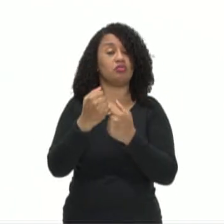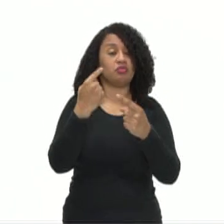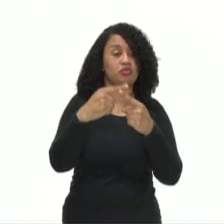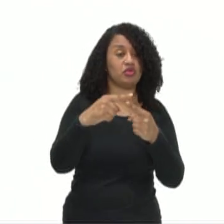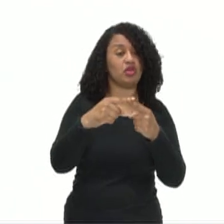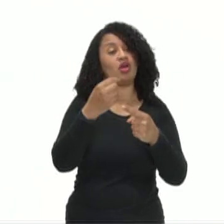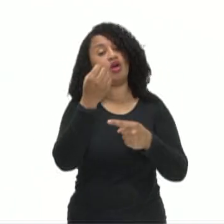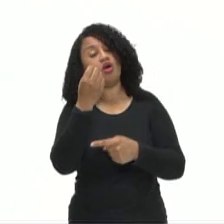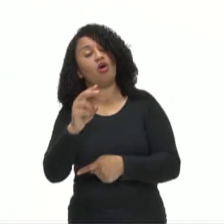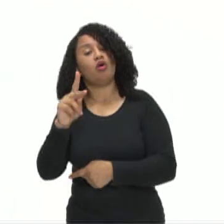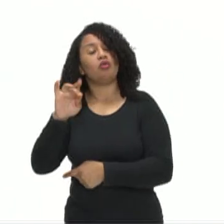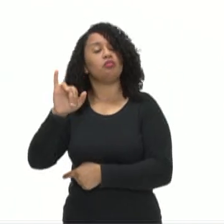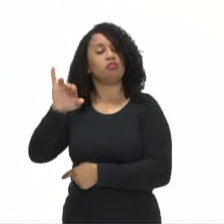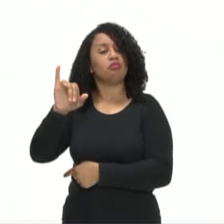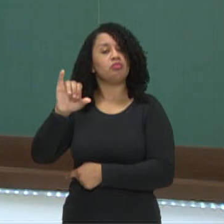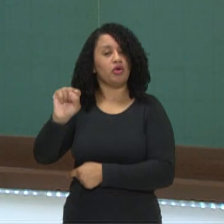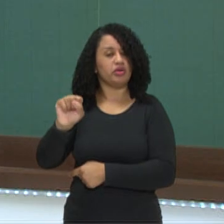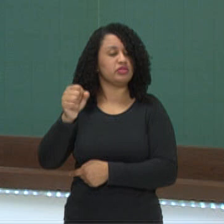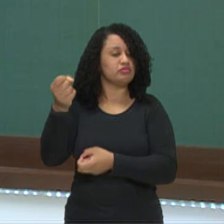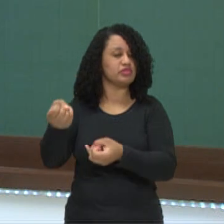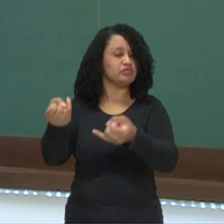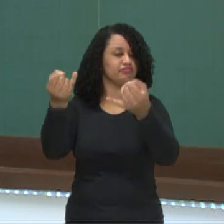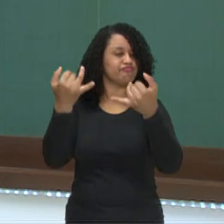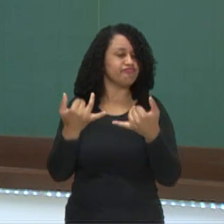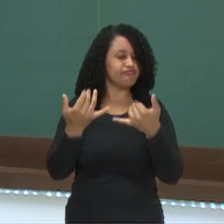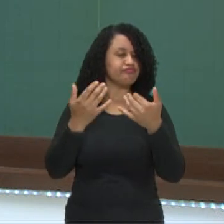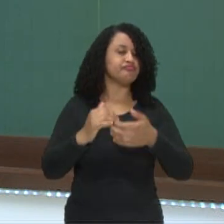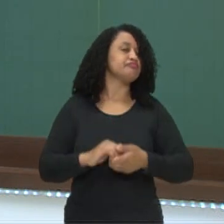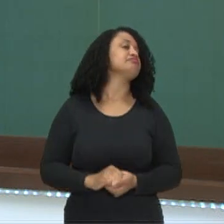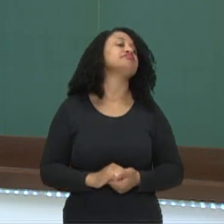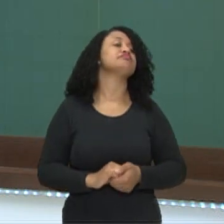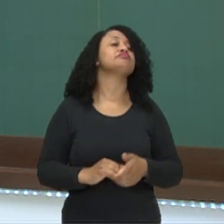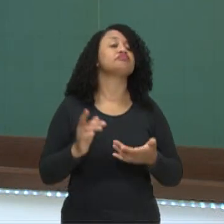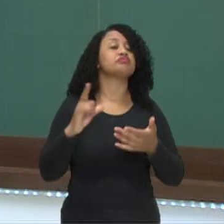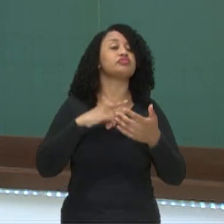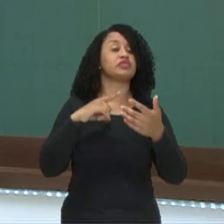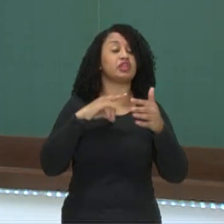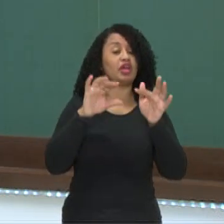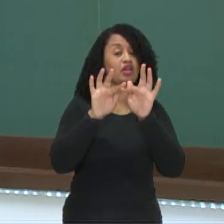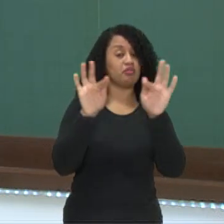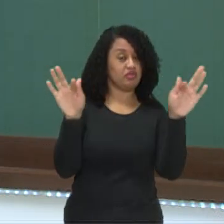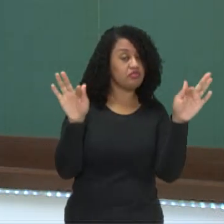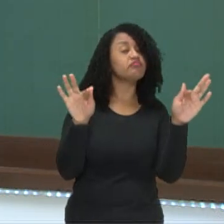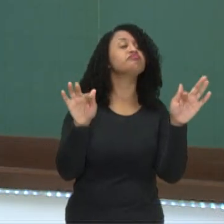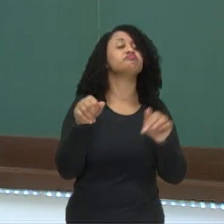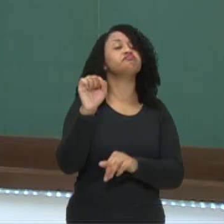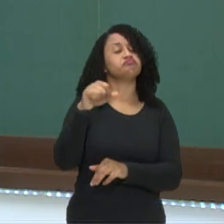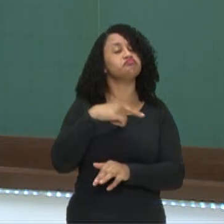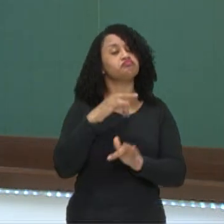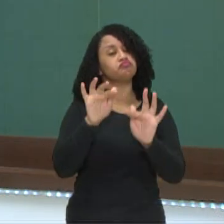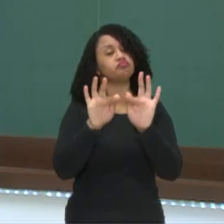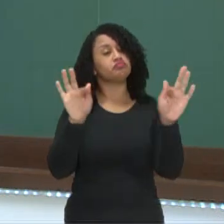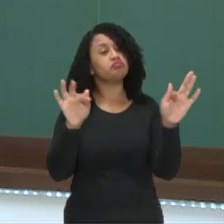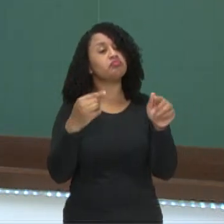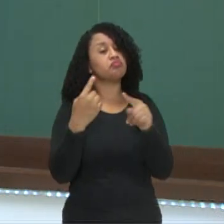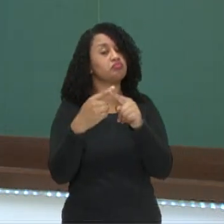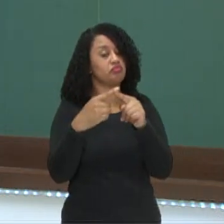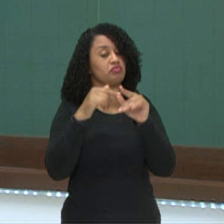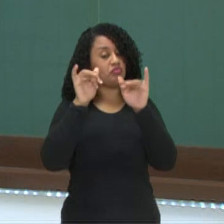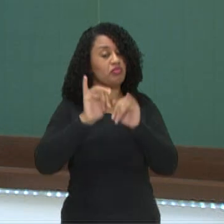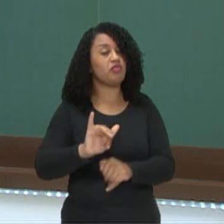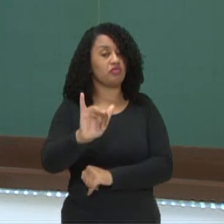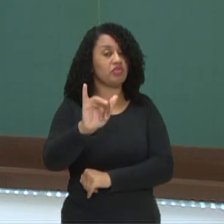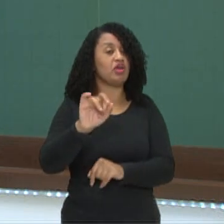pois. Explique. Então, antes de mais nada, aqui temos uma frase? Temos uma frase, porque passou uma